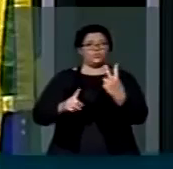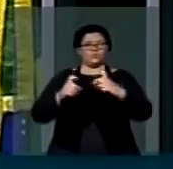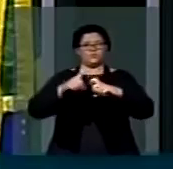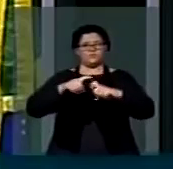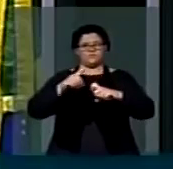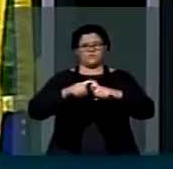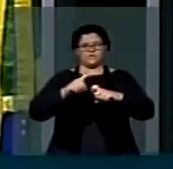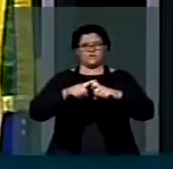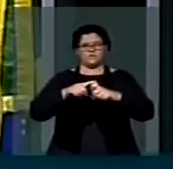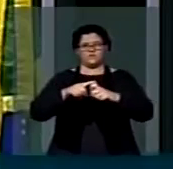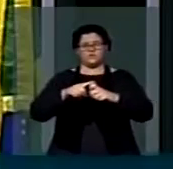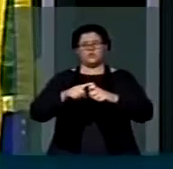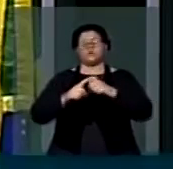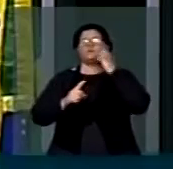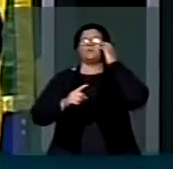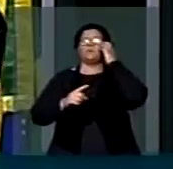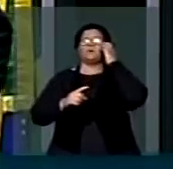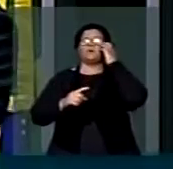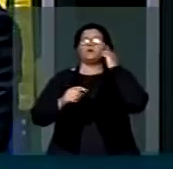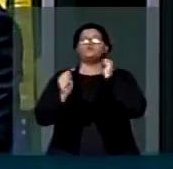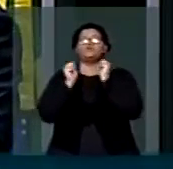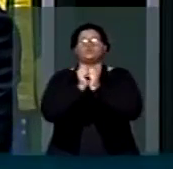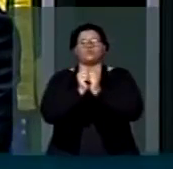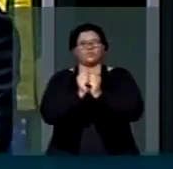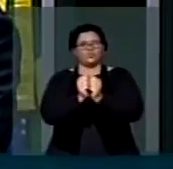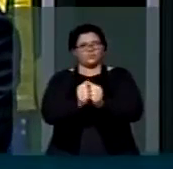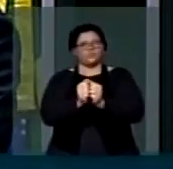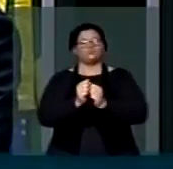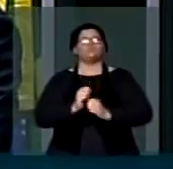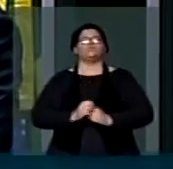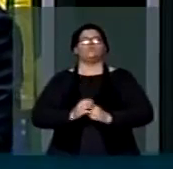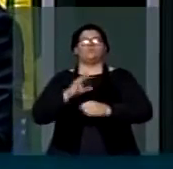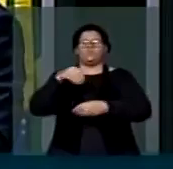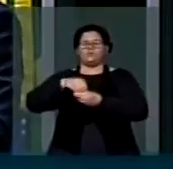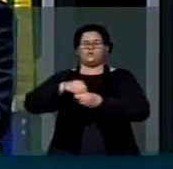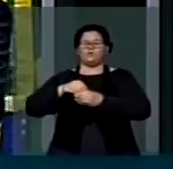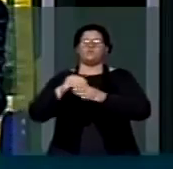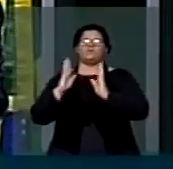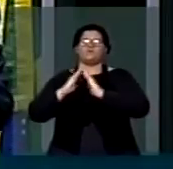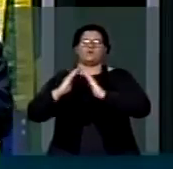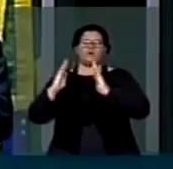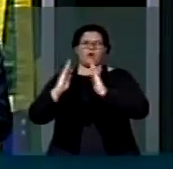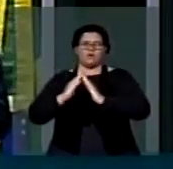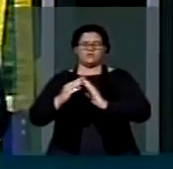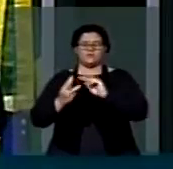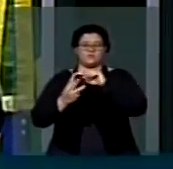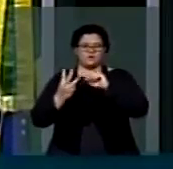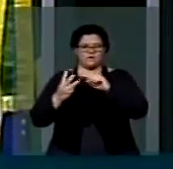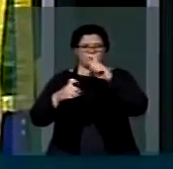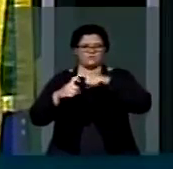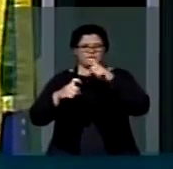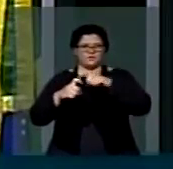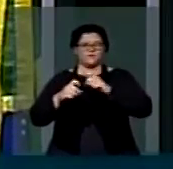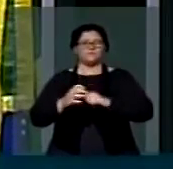a residência, bem tratada pelo prefeito, pela cidade, acolhida pelo